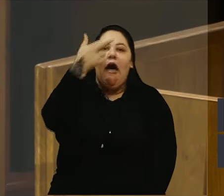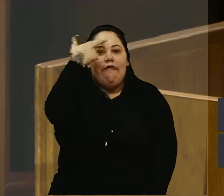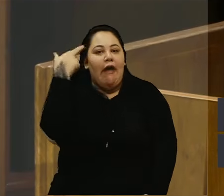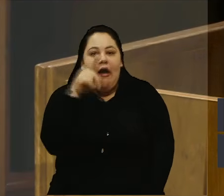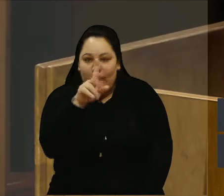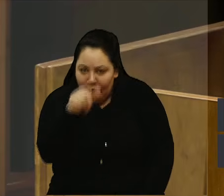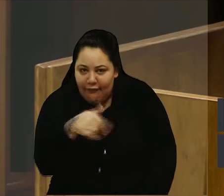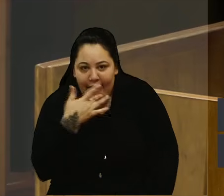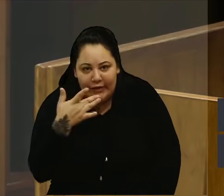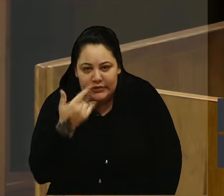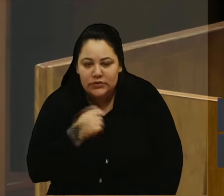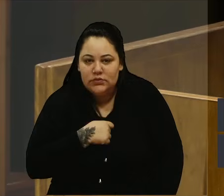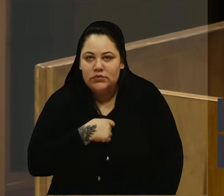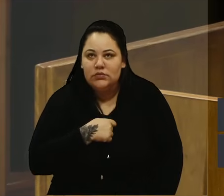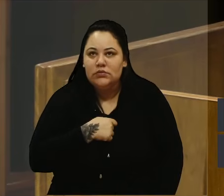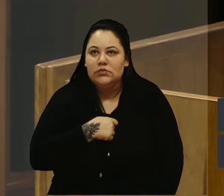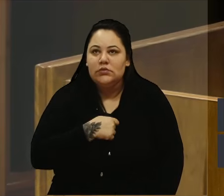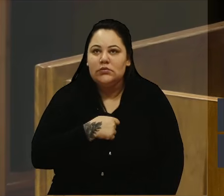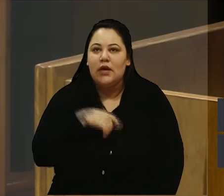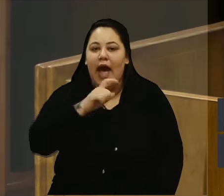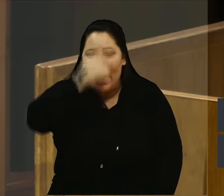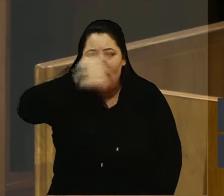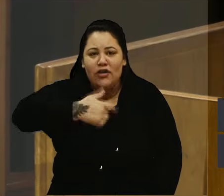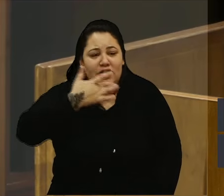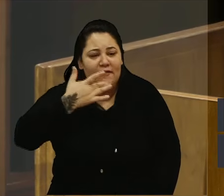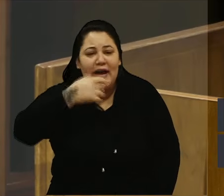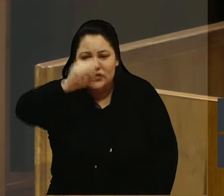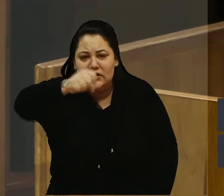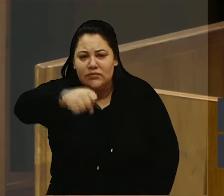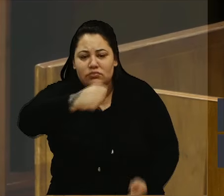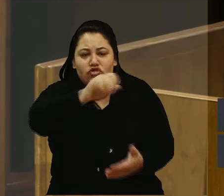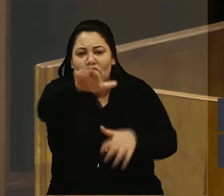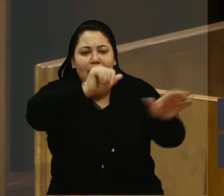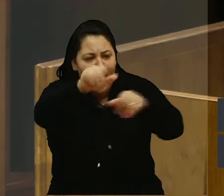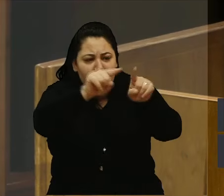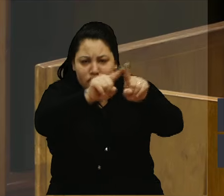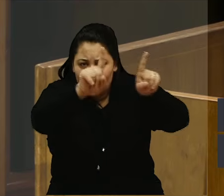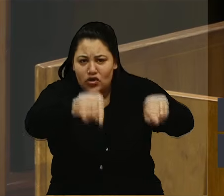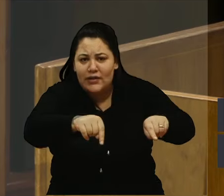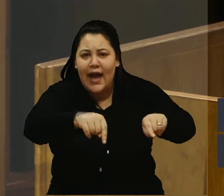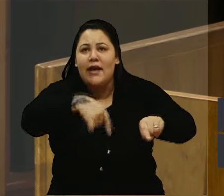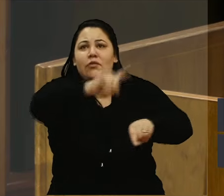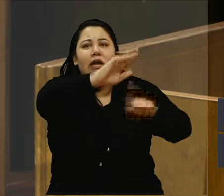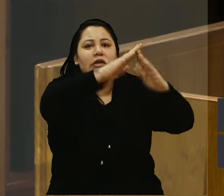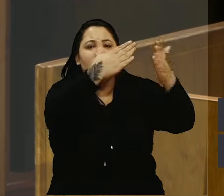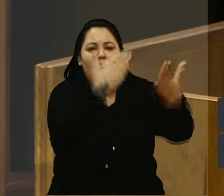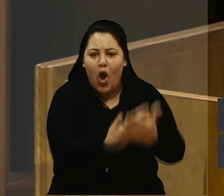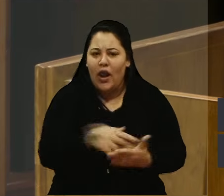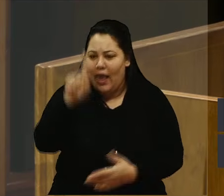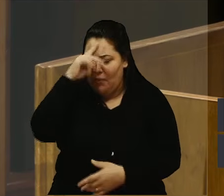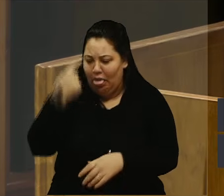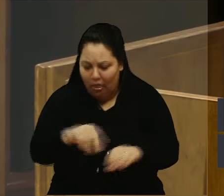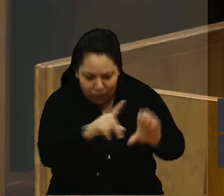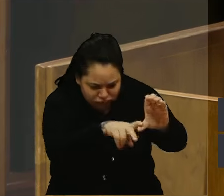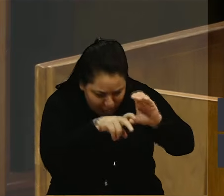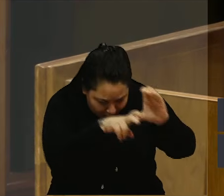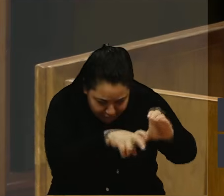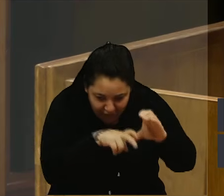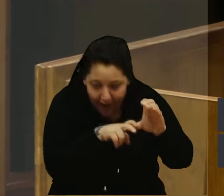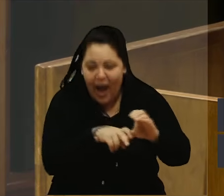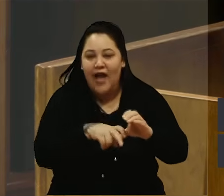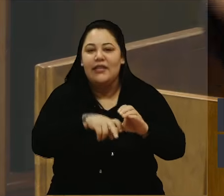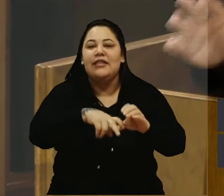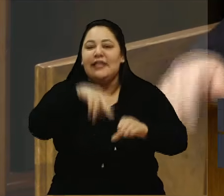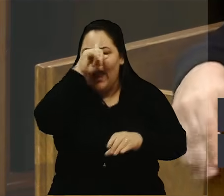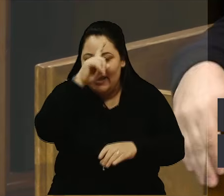Não, eu acho que é fácil pegar os servidores e botar lá no Andreassa, botar nas escolas, botar lá no Saravá, botar lá na Universal, botar lá na Igreja